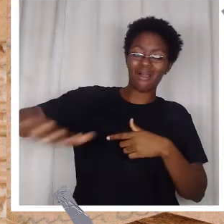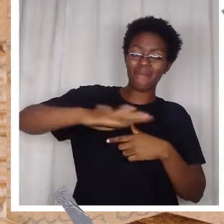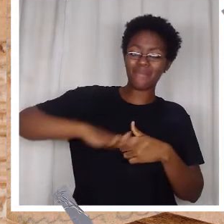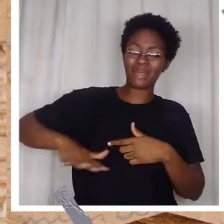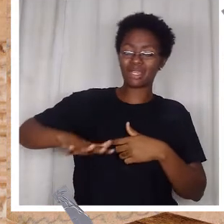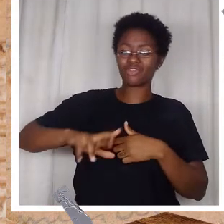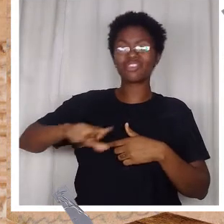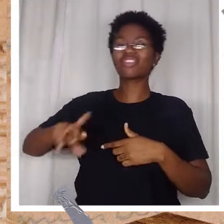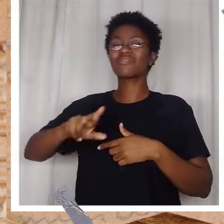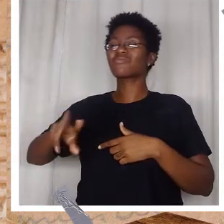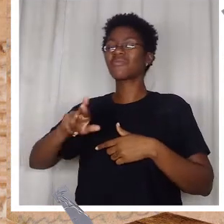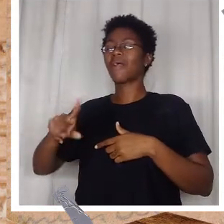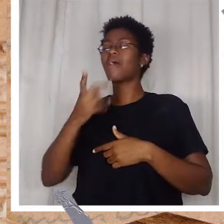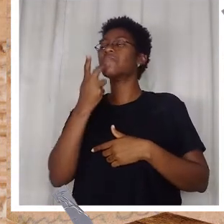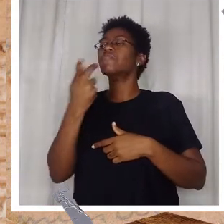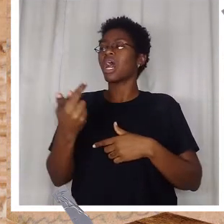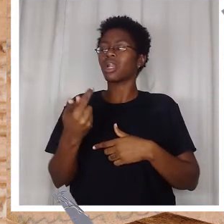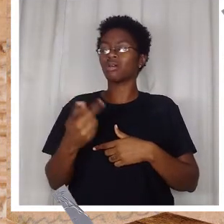da fala.